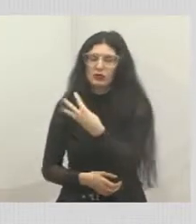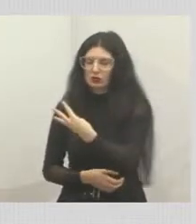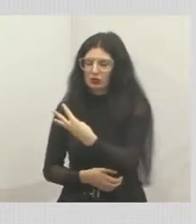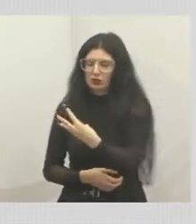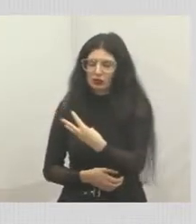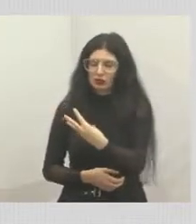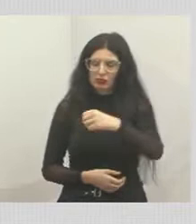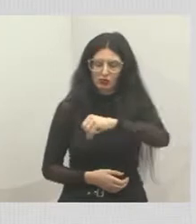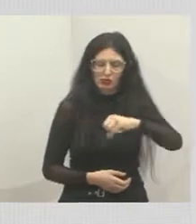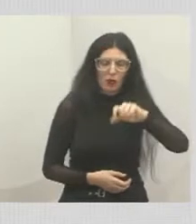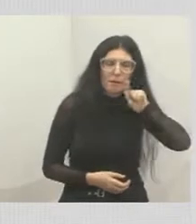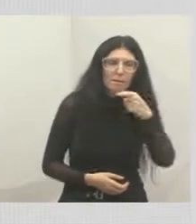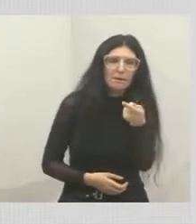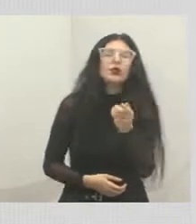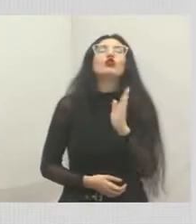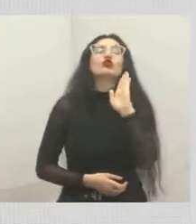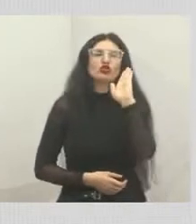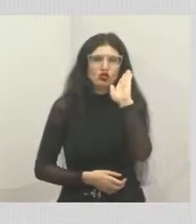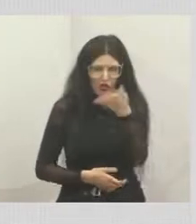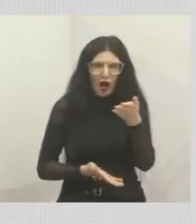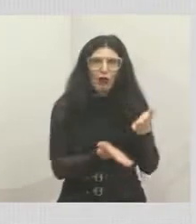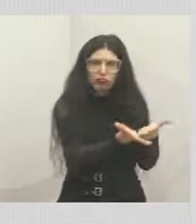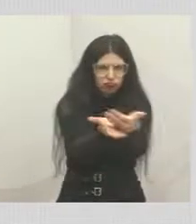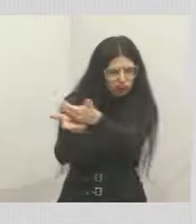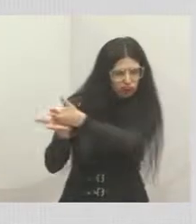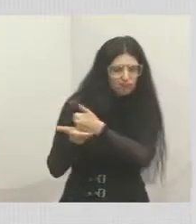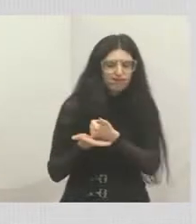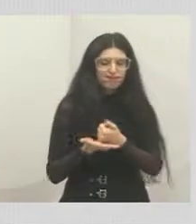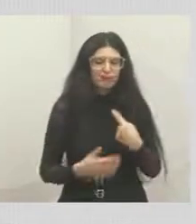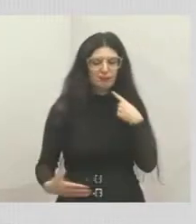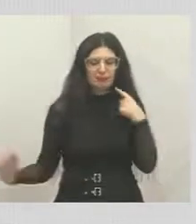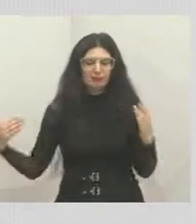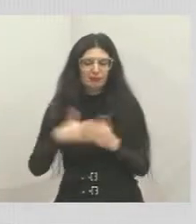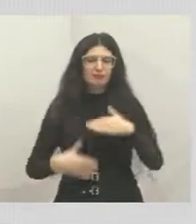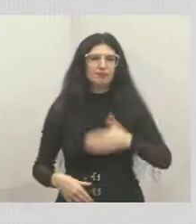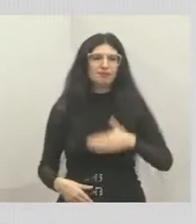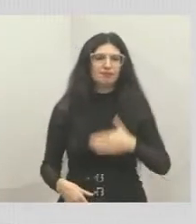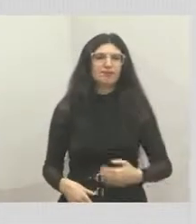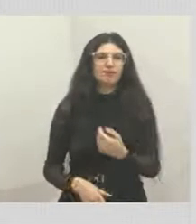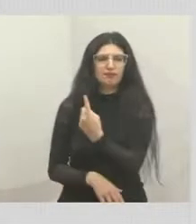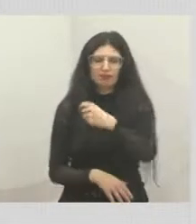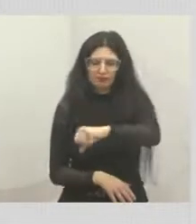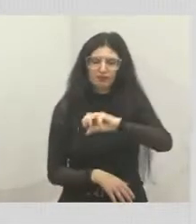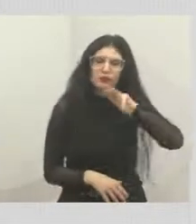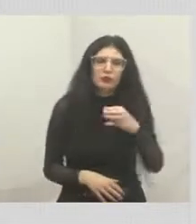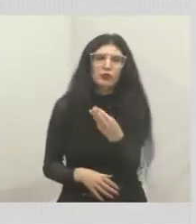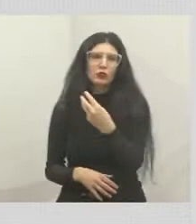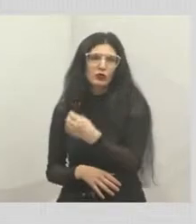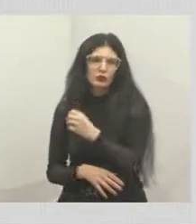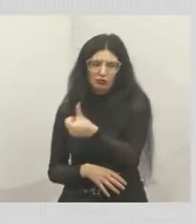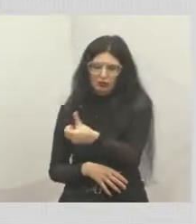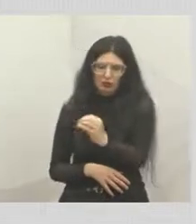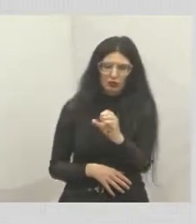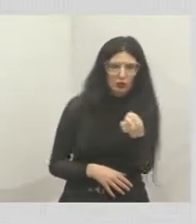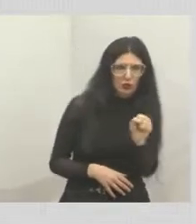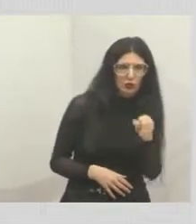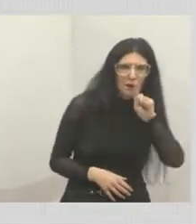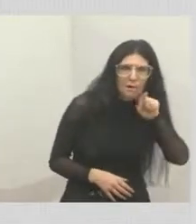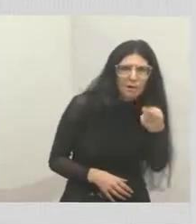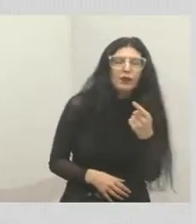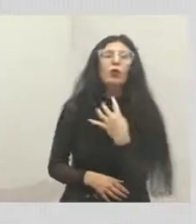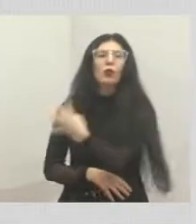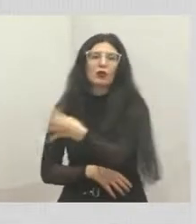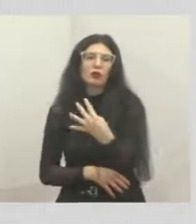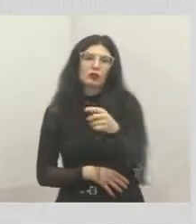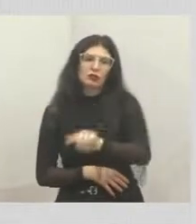44.399.000 e realizado até o segundo quadrimestre 19.608.000, chegando a